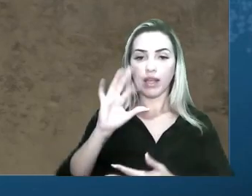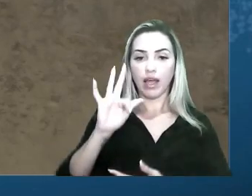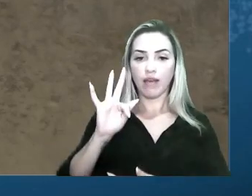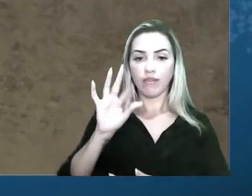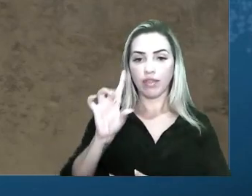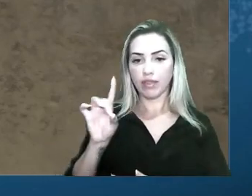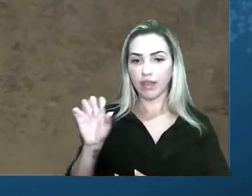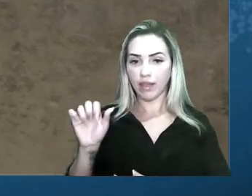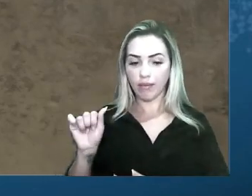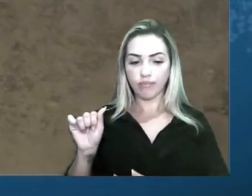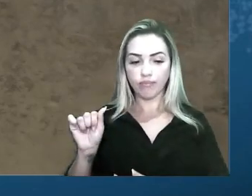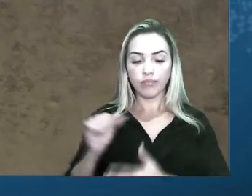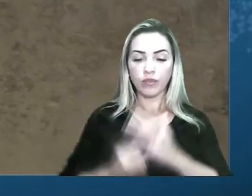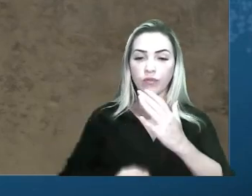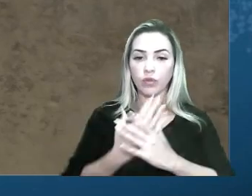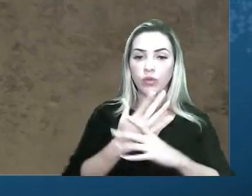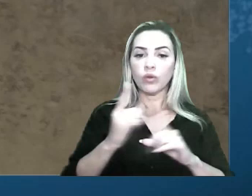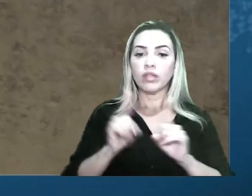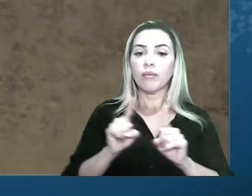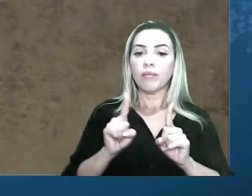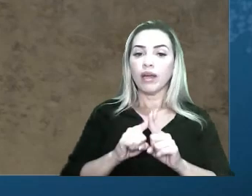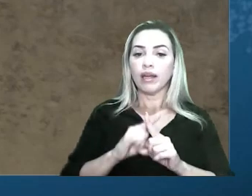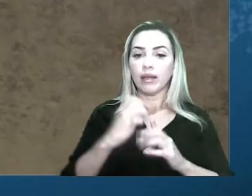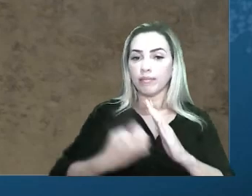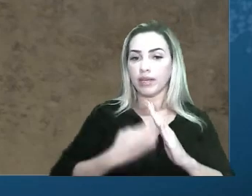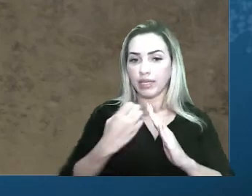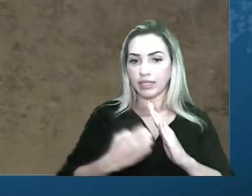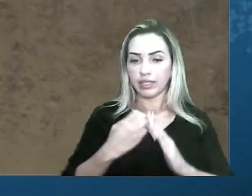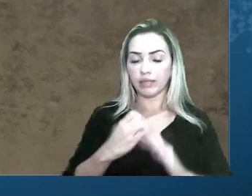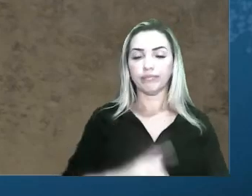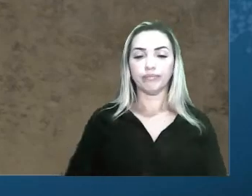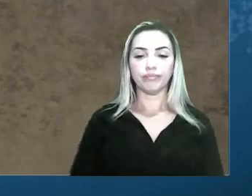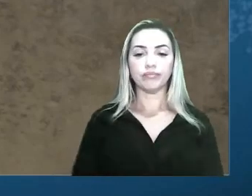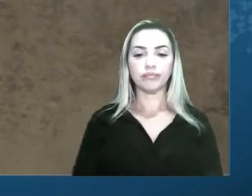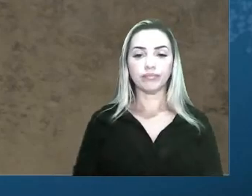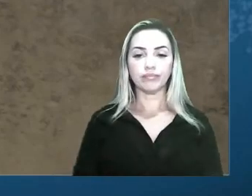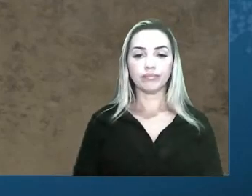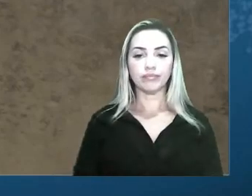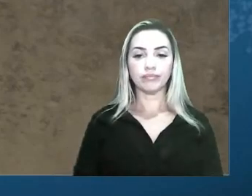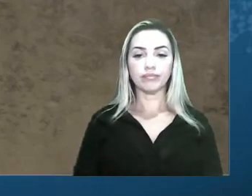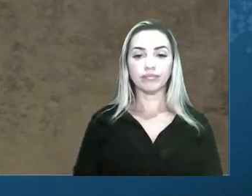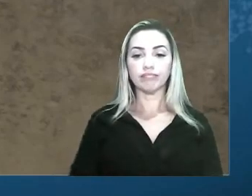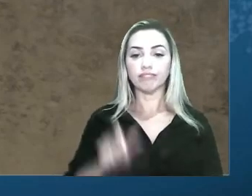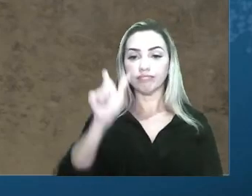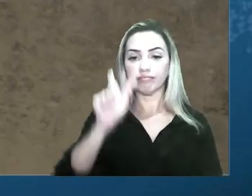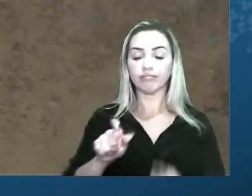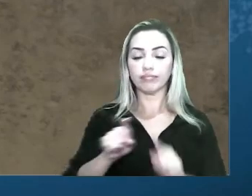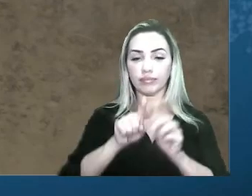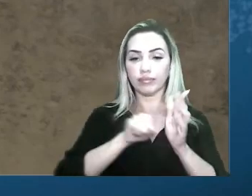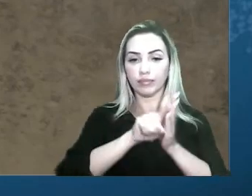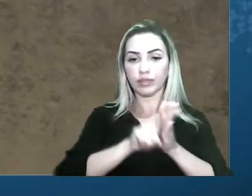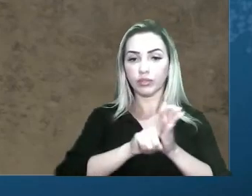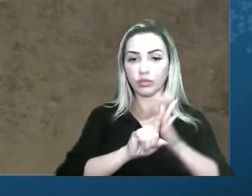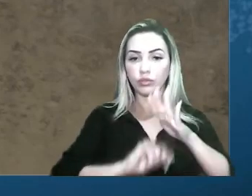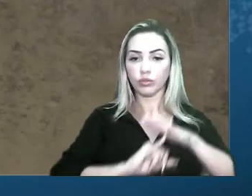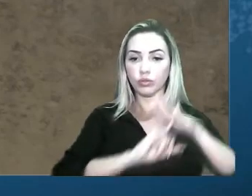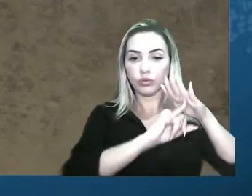e cofundou a Caring Cross. E o pesquisador do Instituto Nacional de